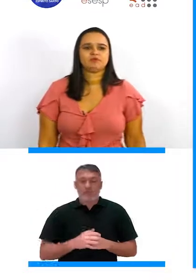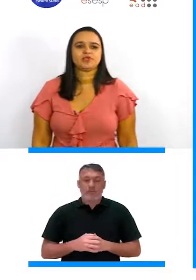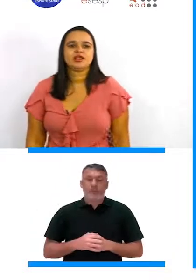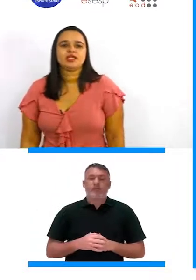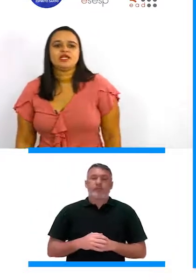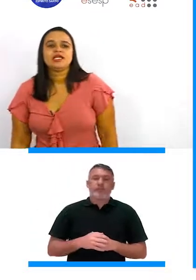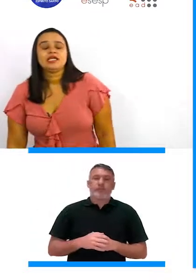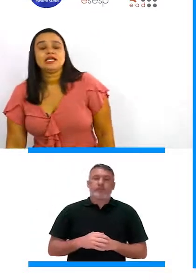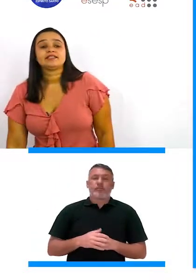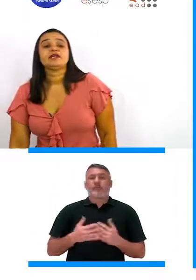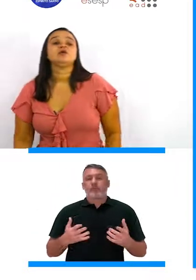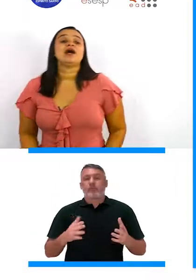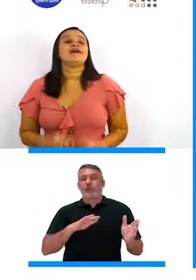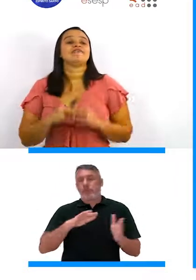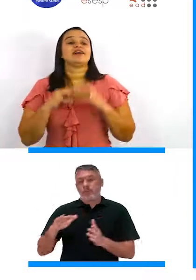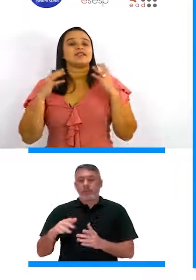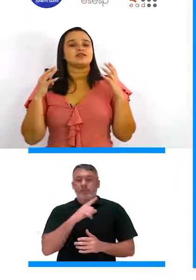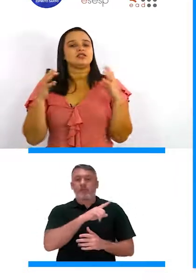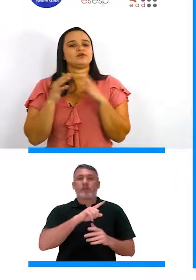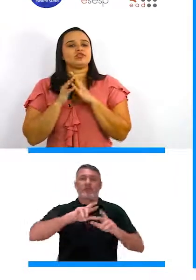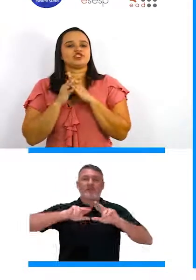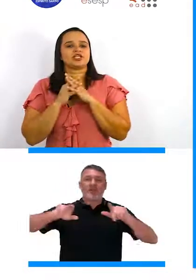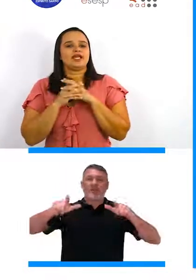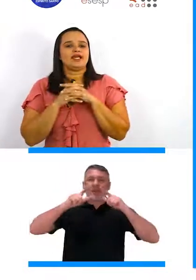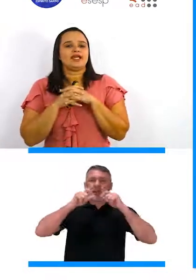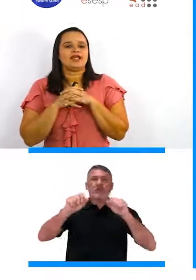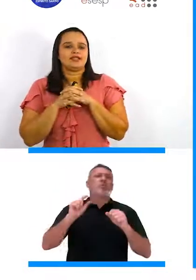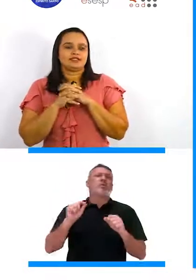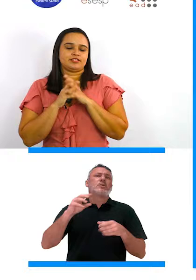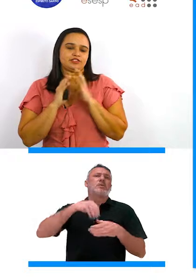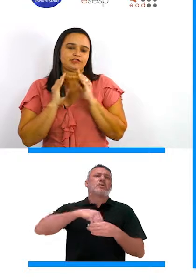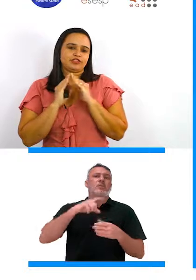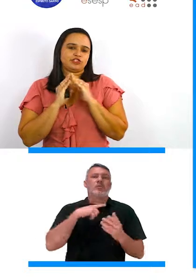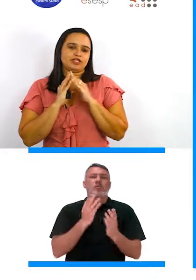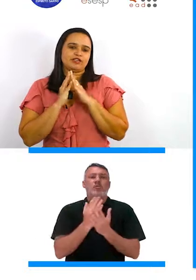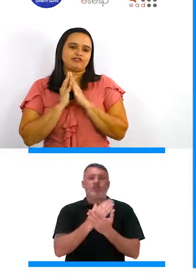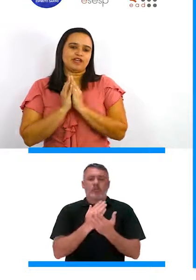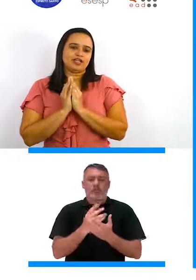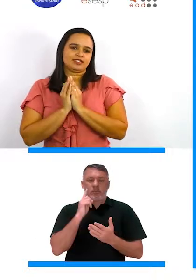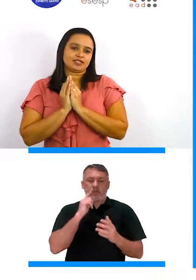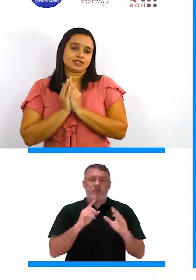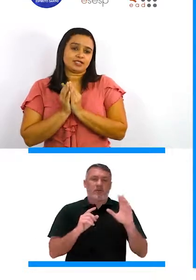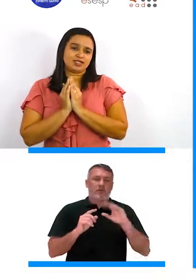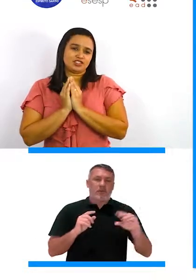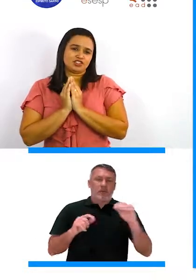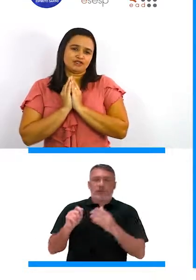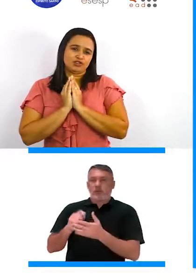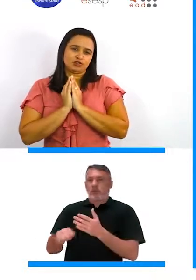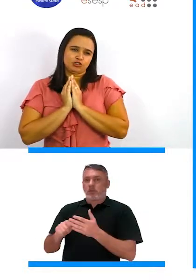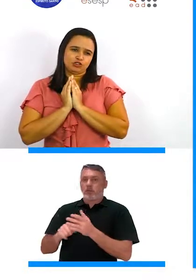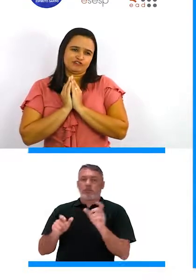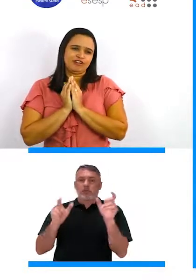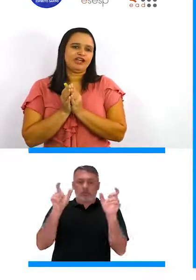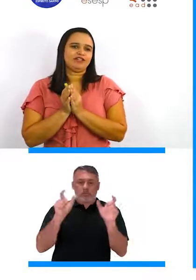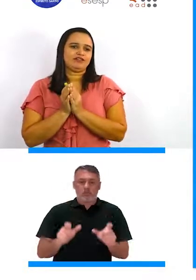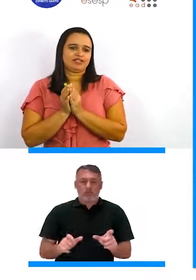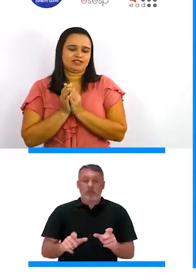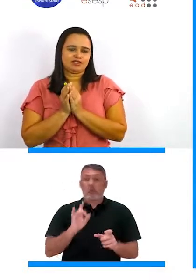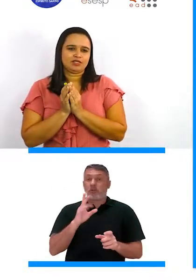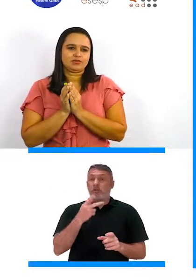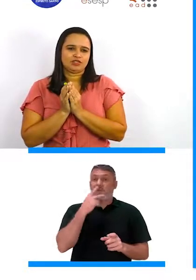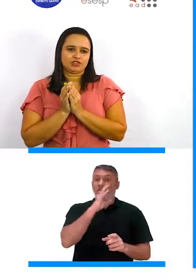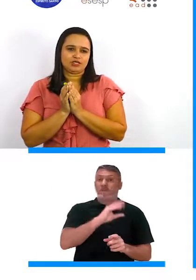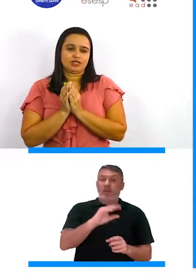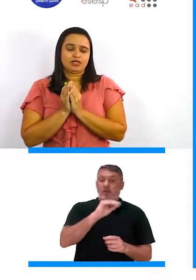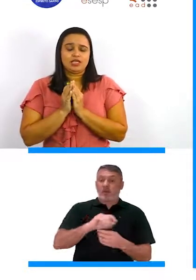plural. Então, a variação linguística ela é dividida em fala e escrita, mas a gente está falando só de fala na